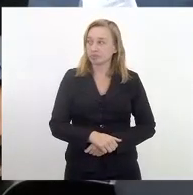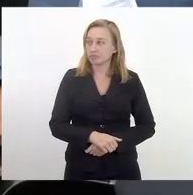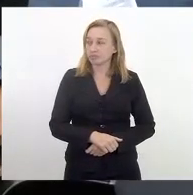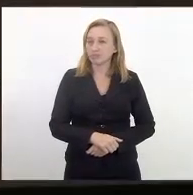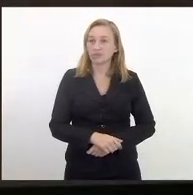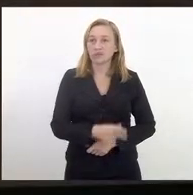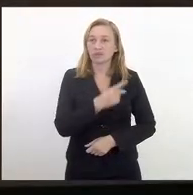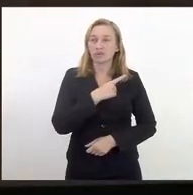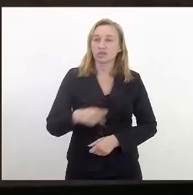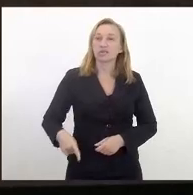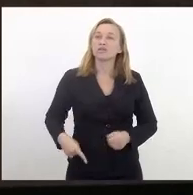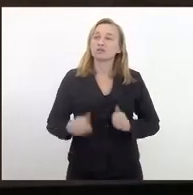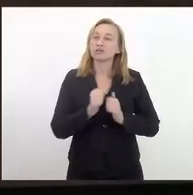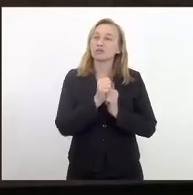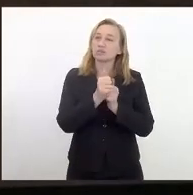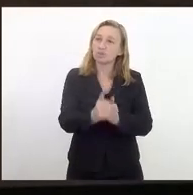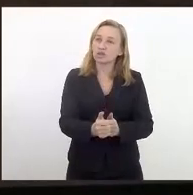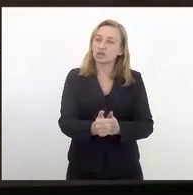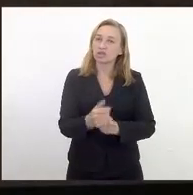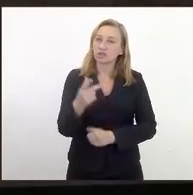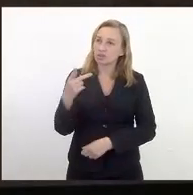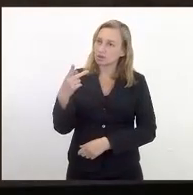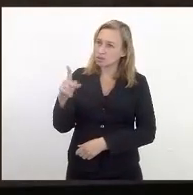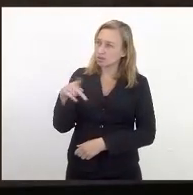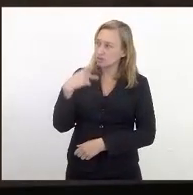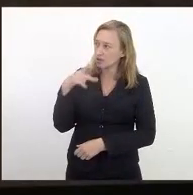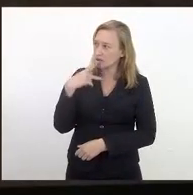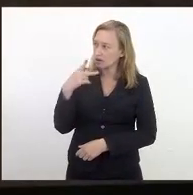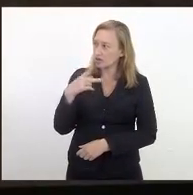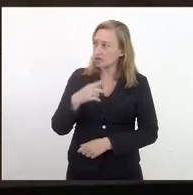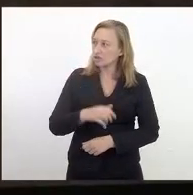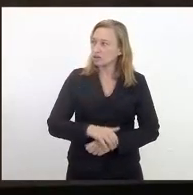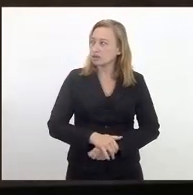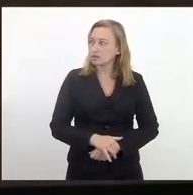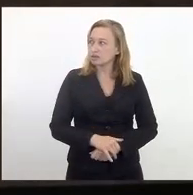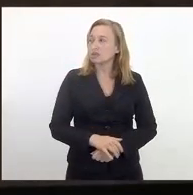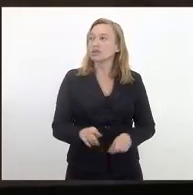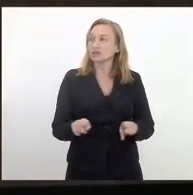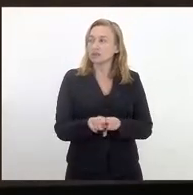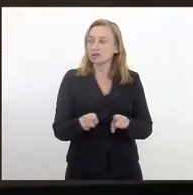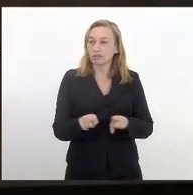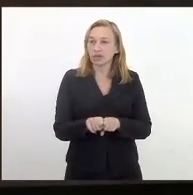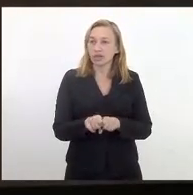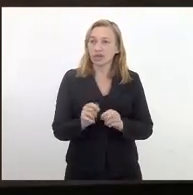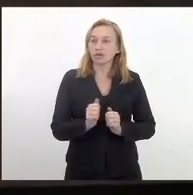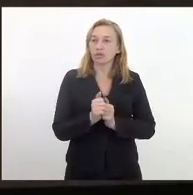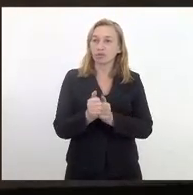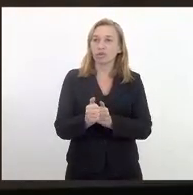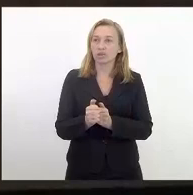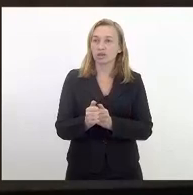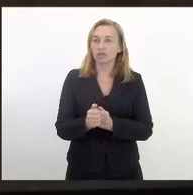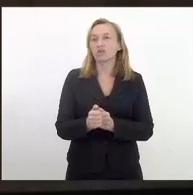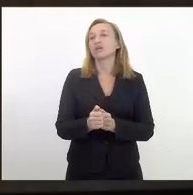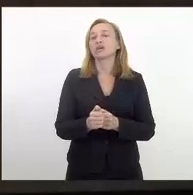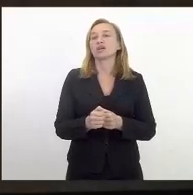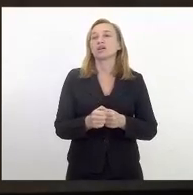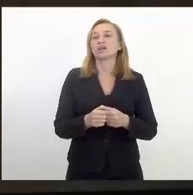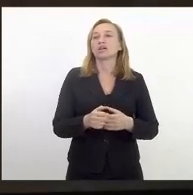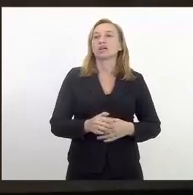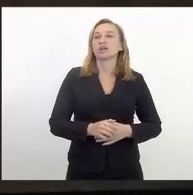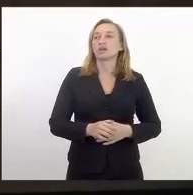Presidente acompanhei a sua fala o e acompanho também as manifestações por parte da Imprensa